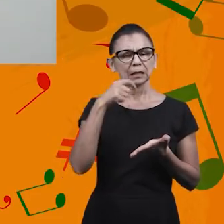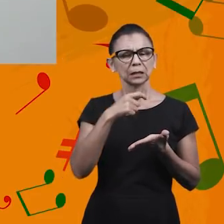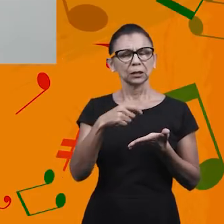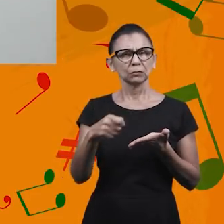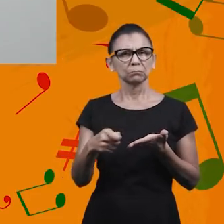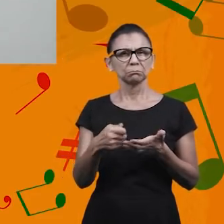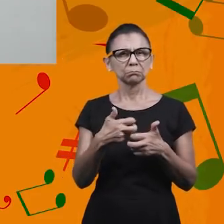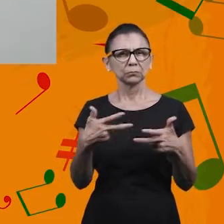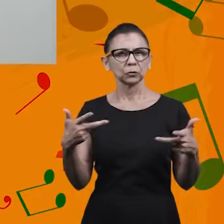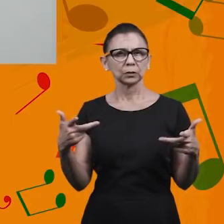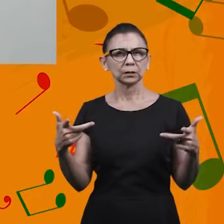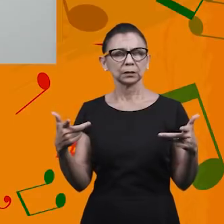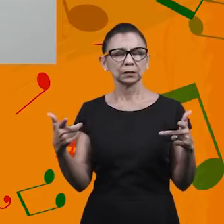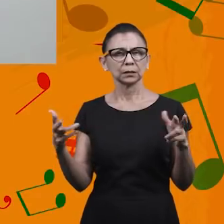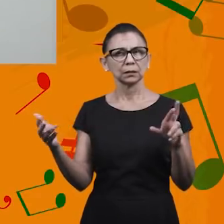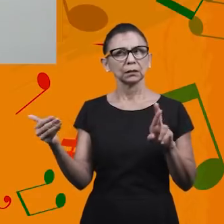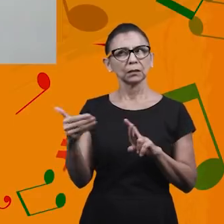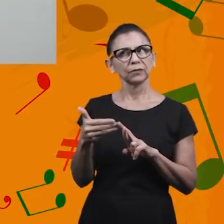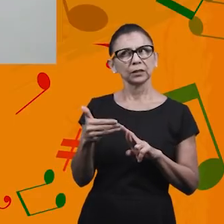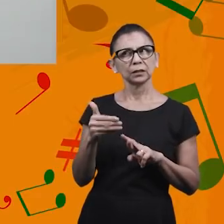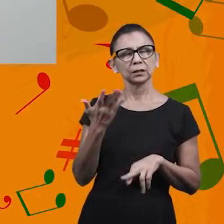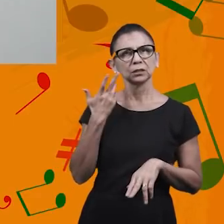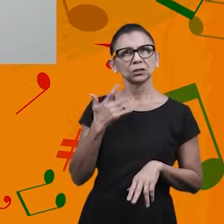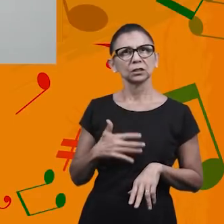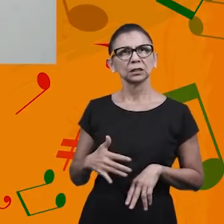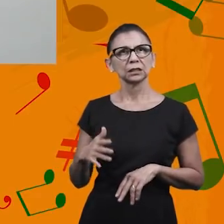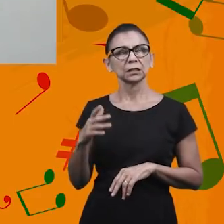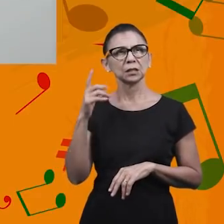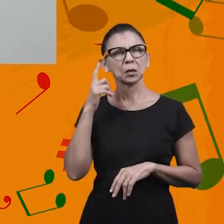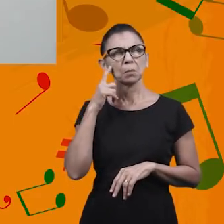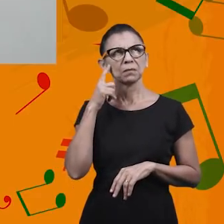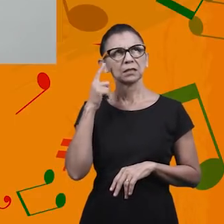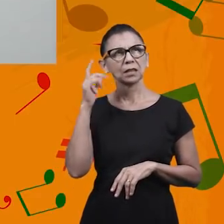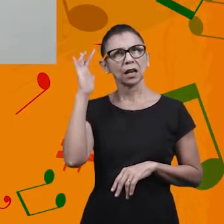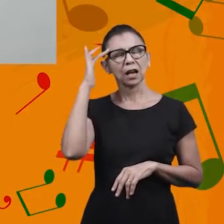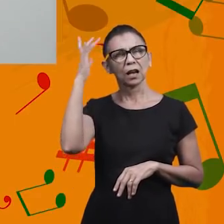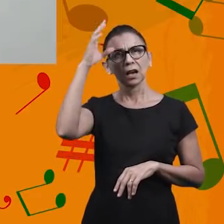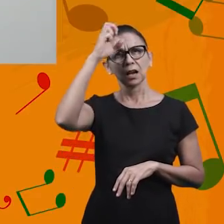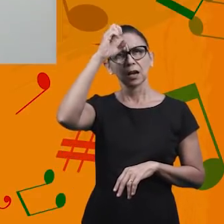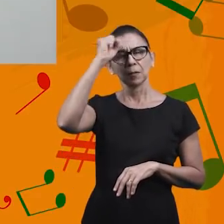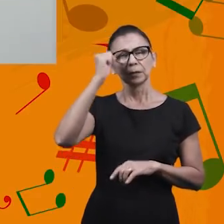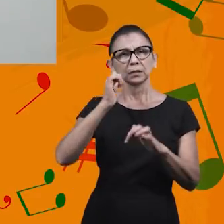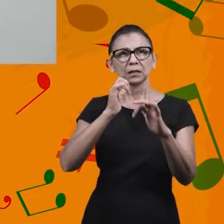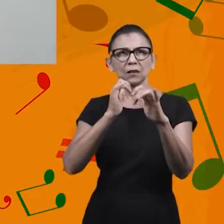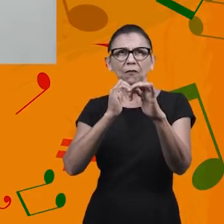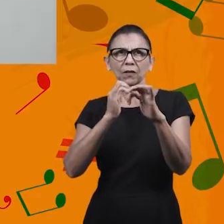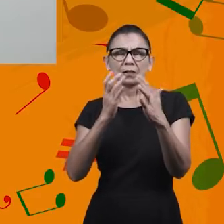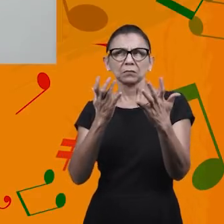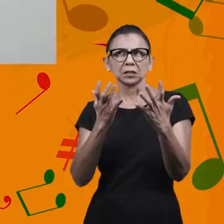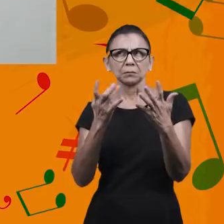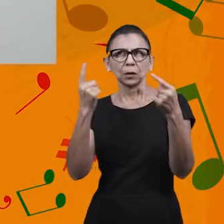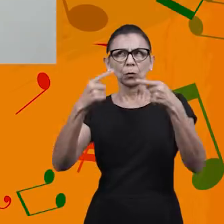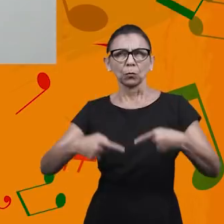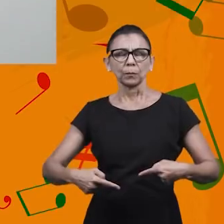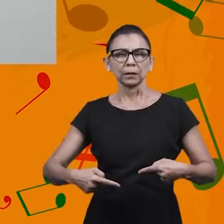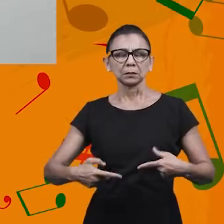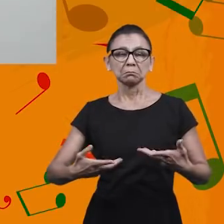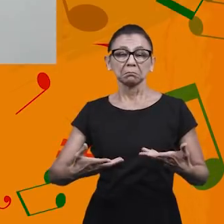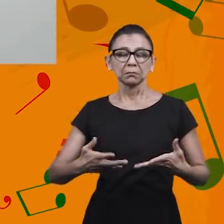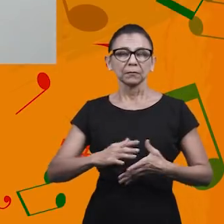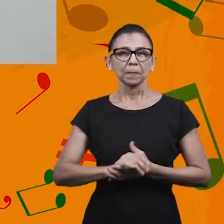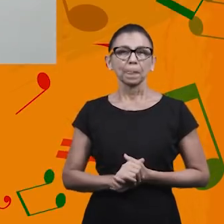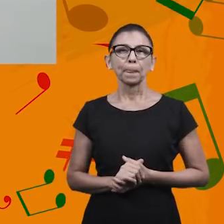Ana Carolina, sou de Governador Valadares, Minas Gerais. E hoje eu estou aqui para contar uma experiência que eu tenho vivido desde outubro de 2019, que